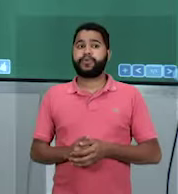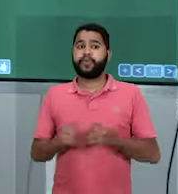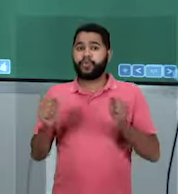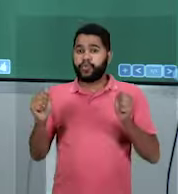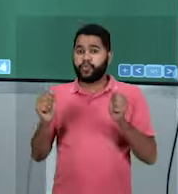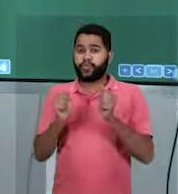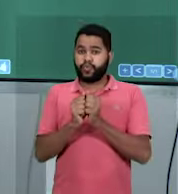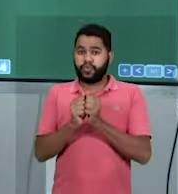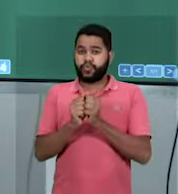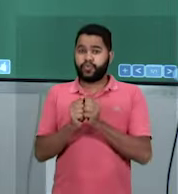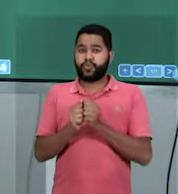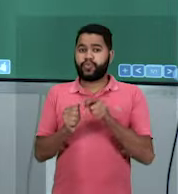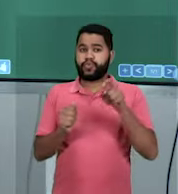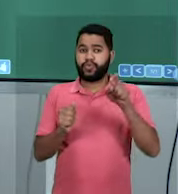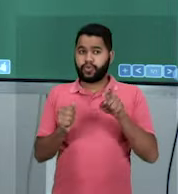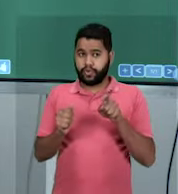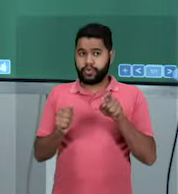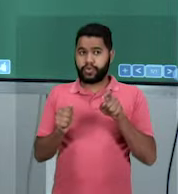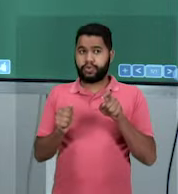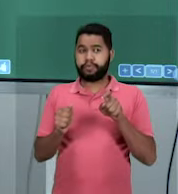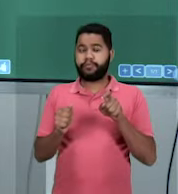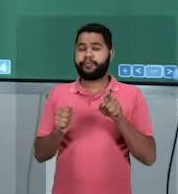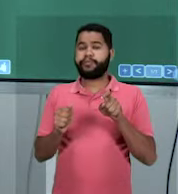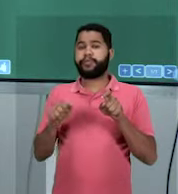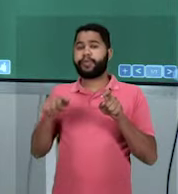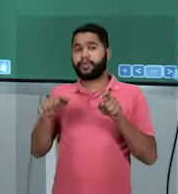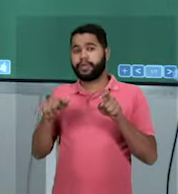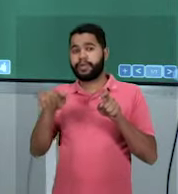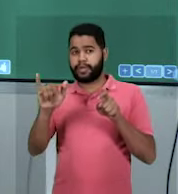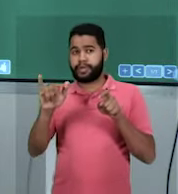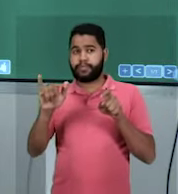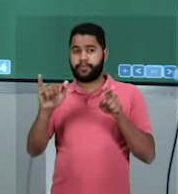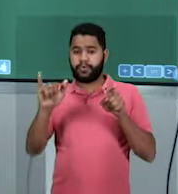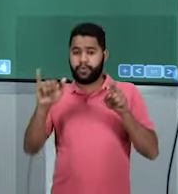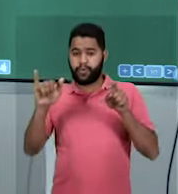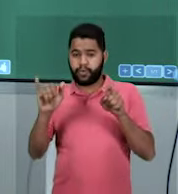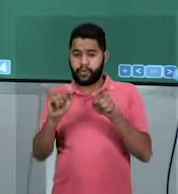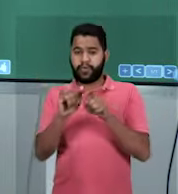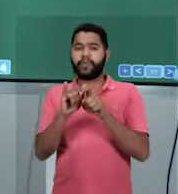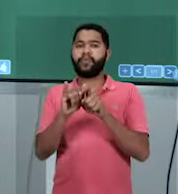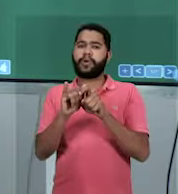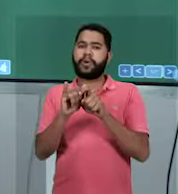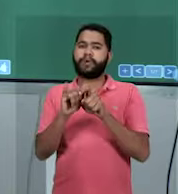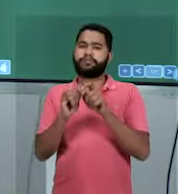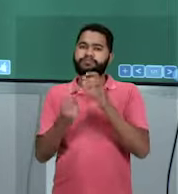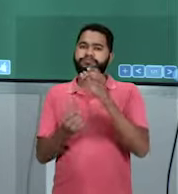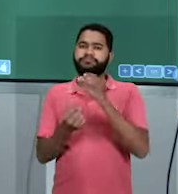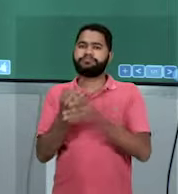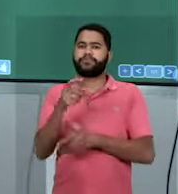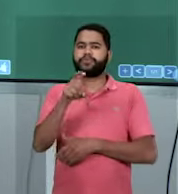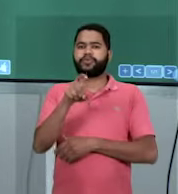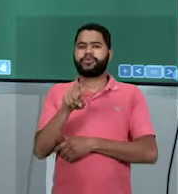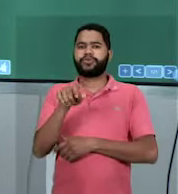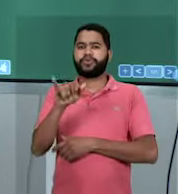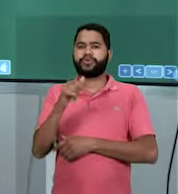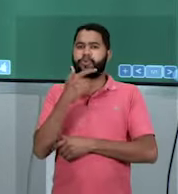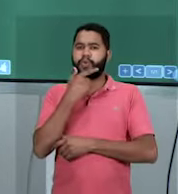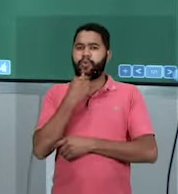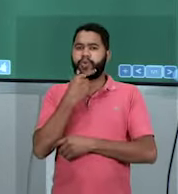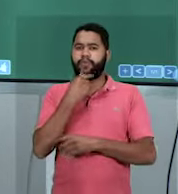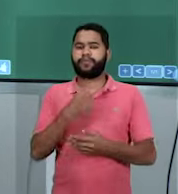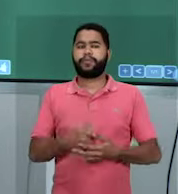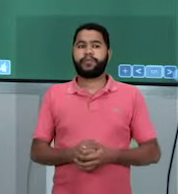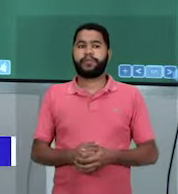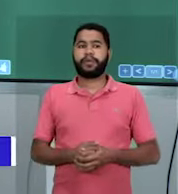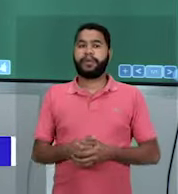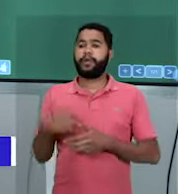de um óvulo X, que vai ser X, de um espermatozoide contendo cromossomo Y, então eu vou ter um homem. E